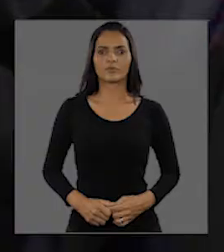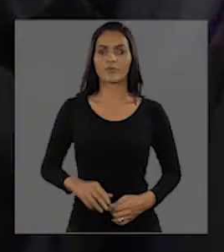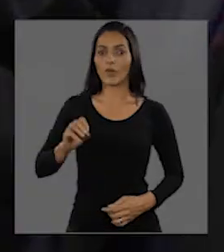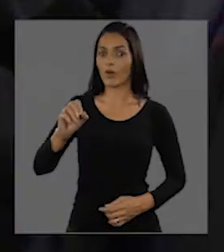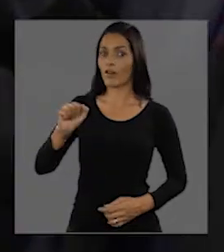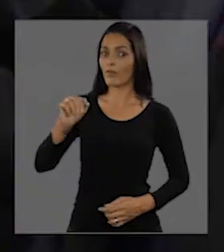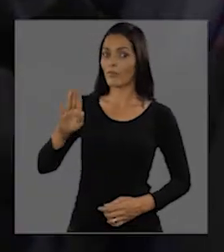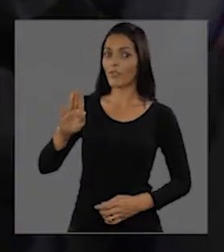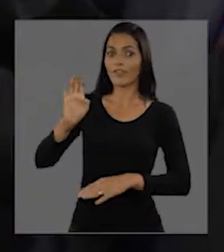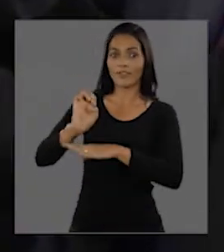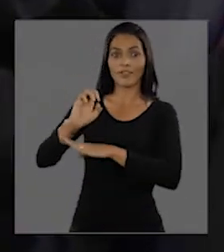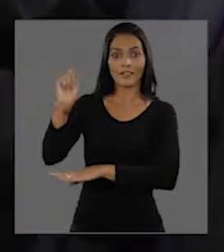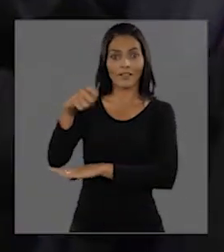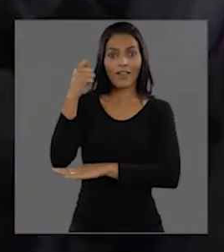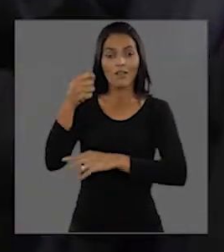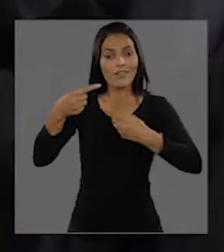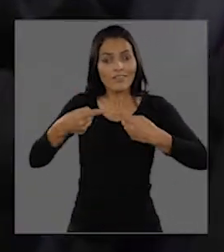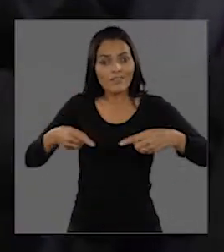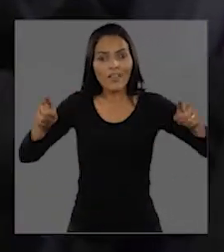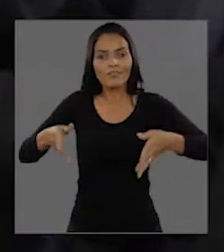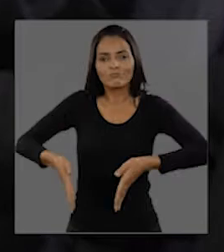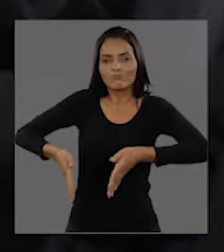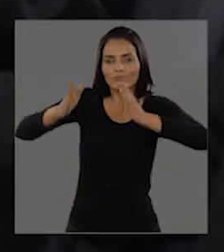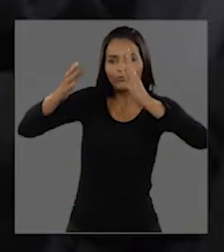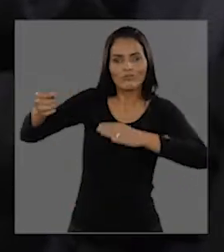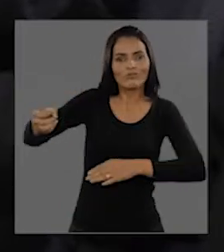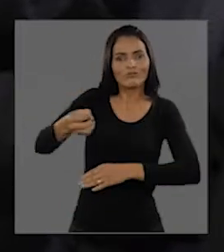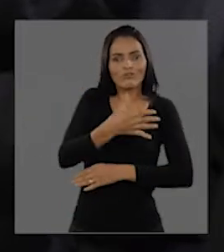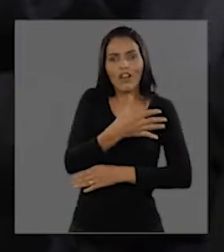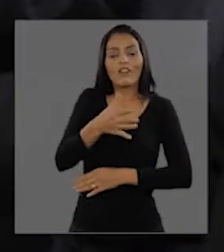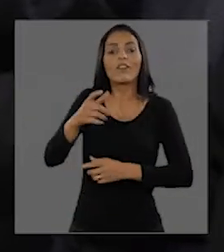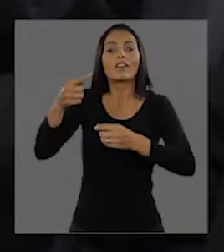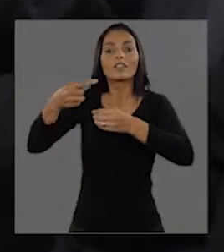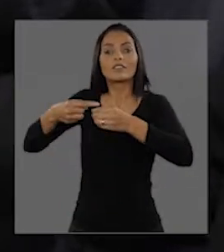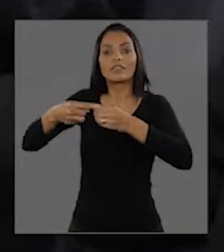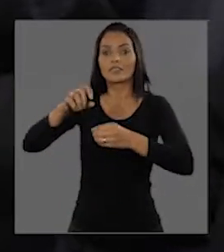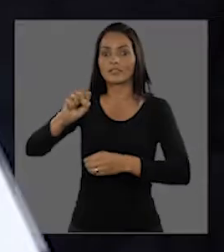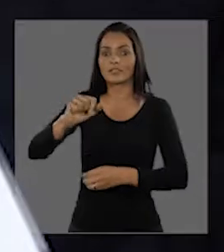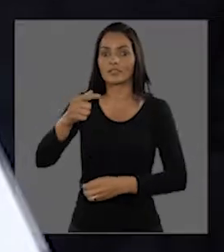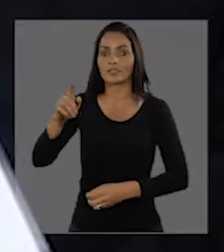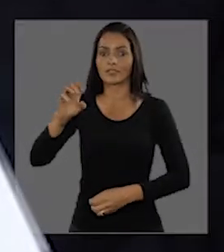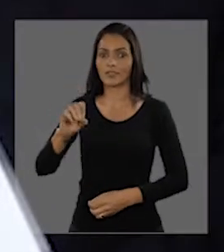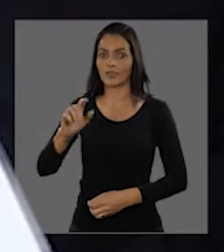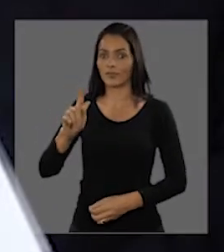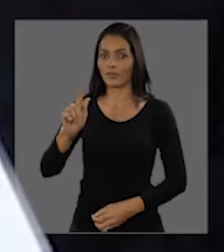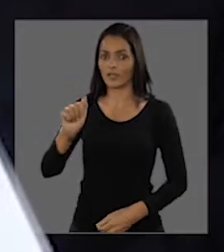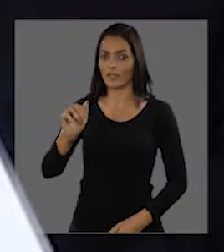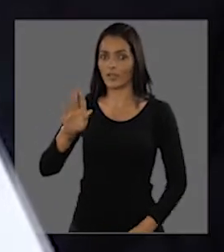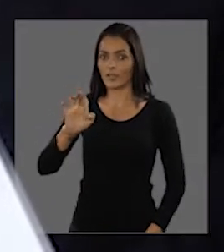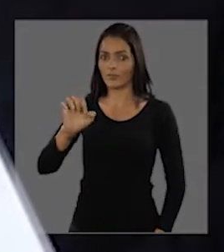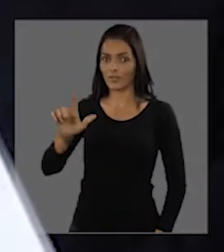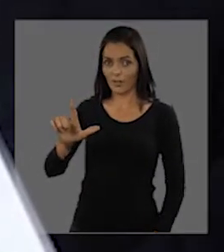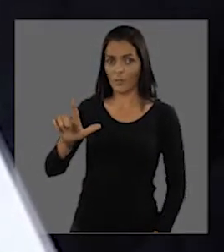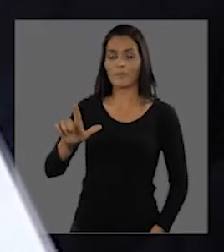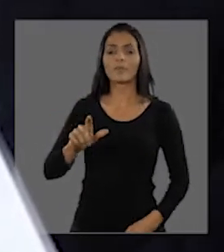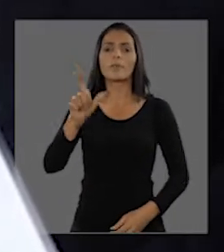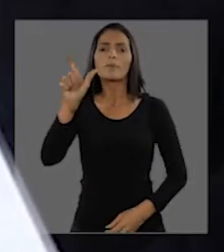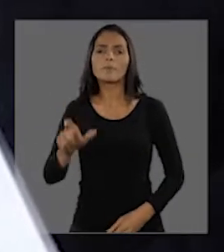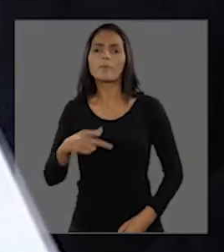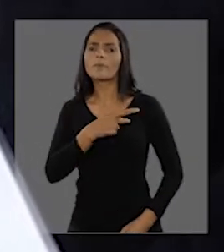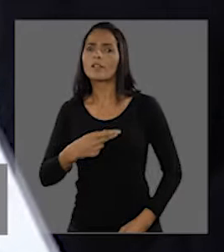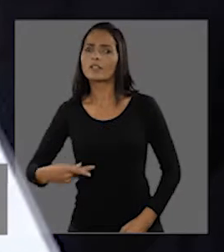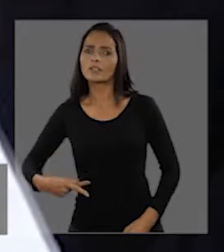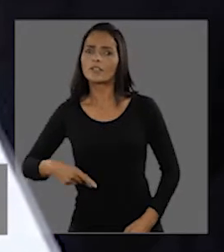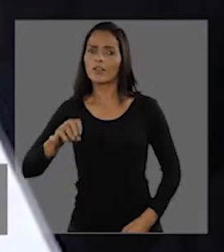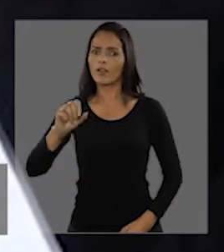A OAB Gaúcha inaugurou a nova estrutura da subseção de São Gabriel. Os presidentes da OAB Nacional e da Seccional do Rio